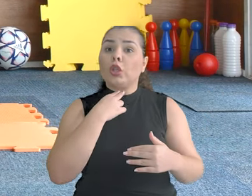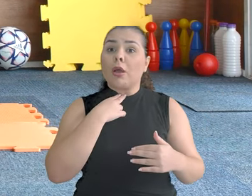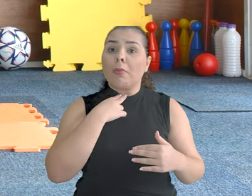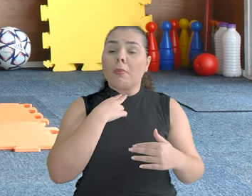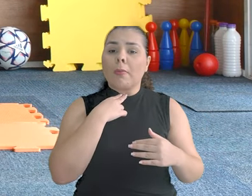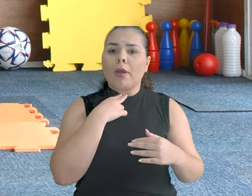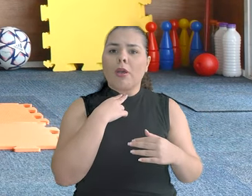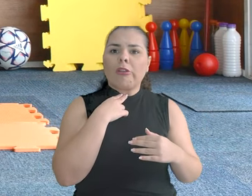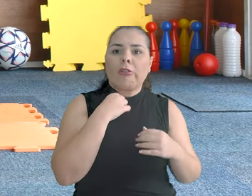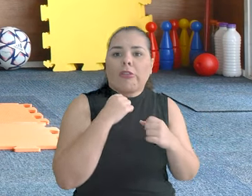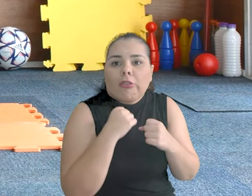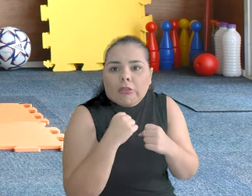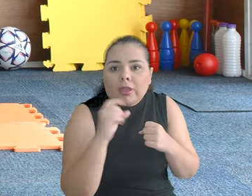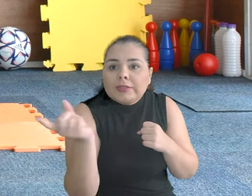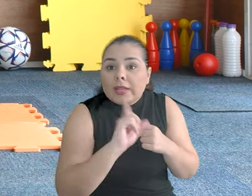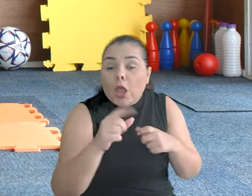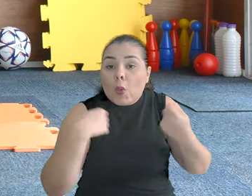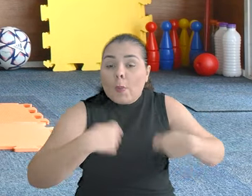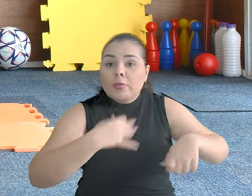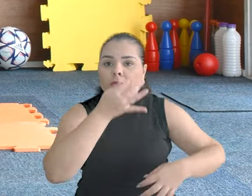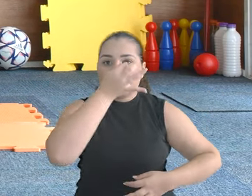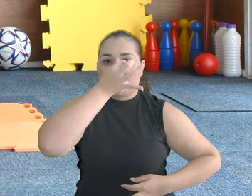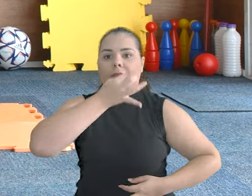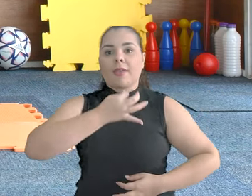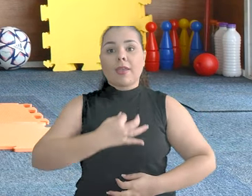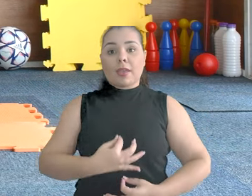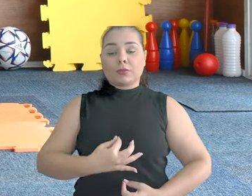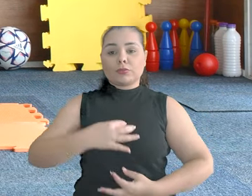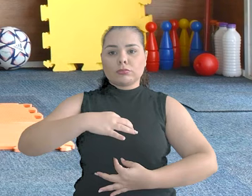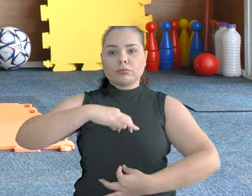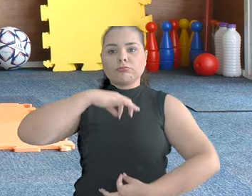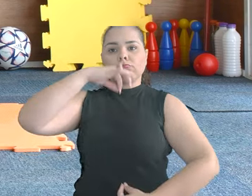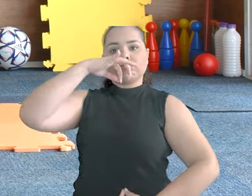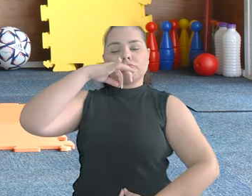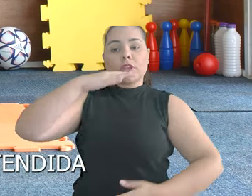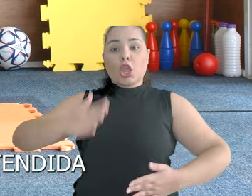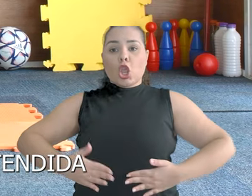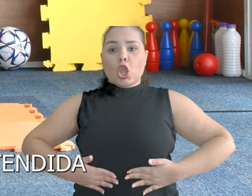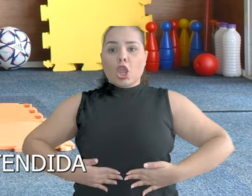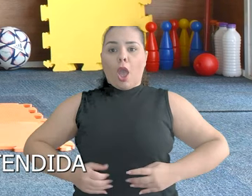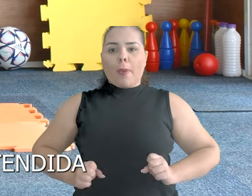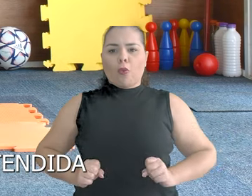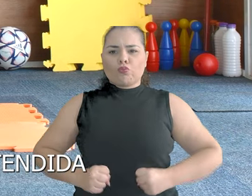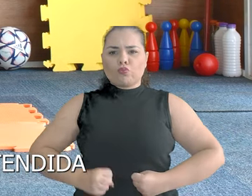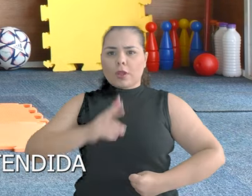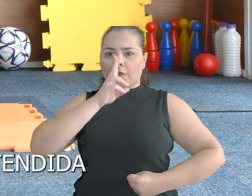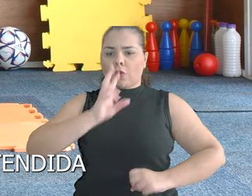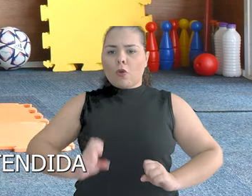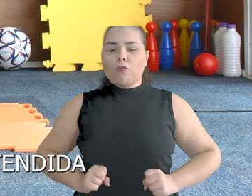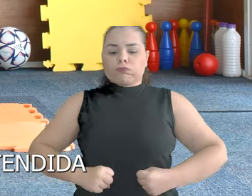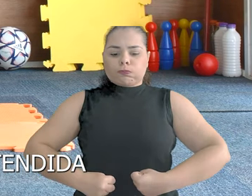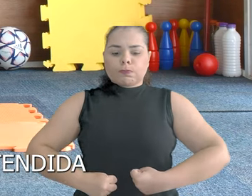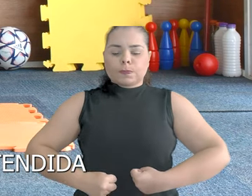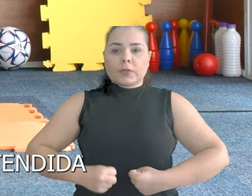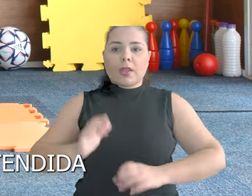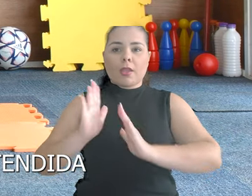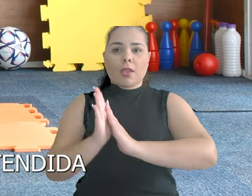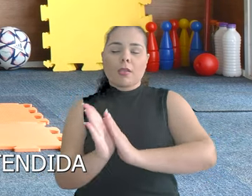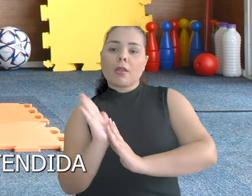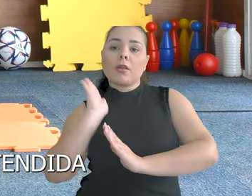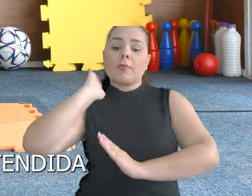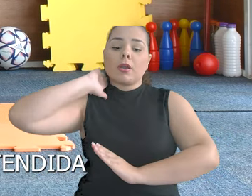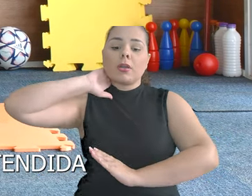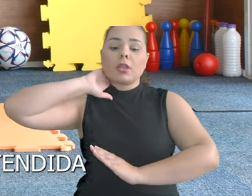não pode ficar confuso Vasco ficar retinha comprar ela me dorme igual no